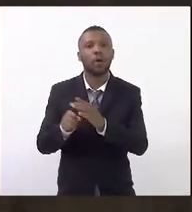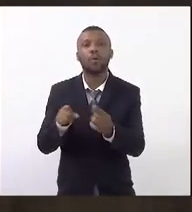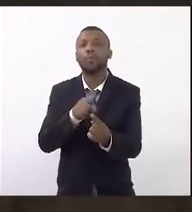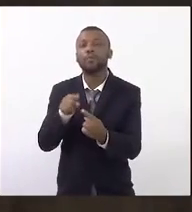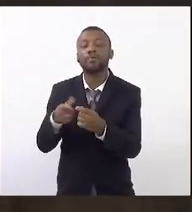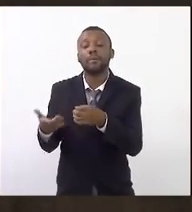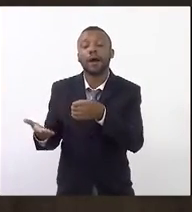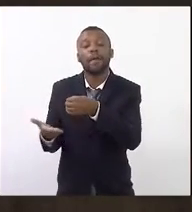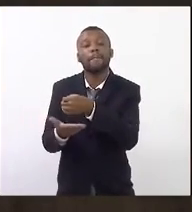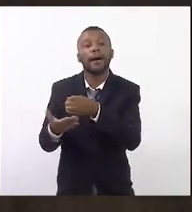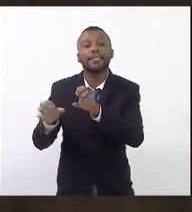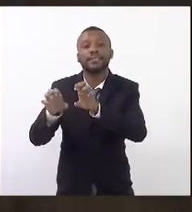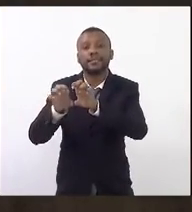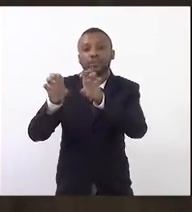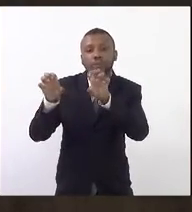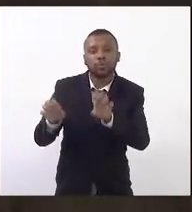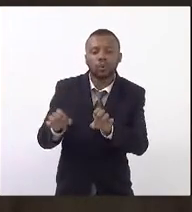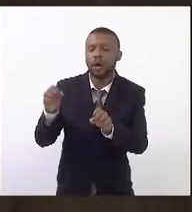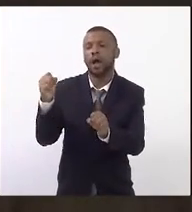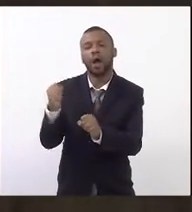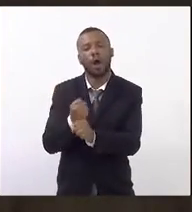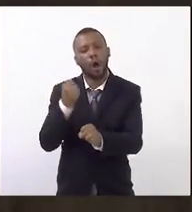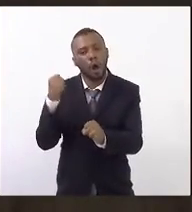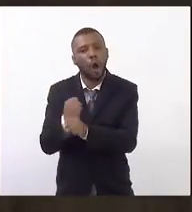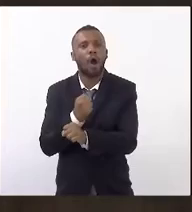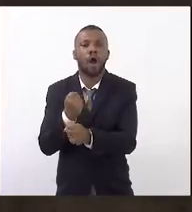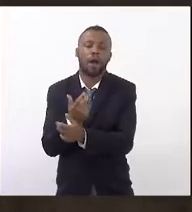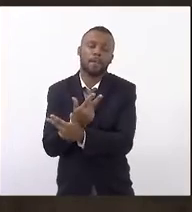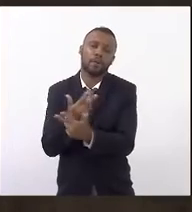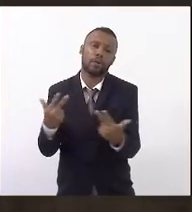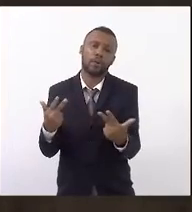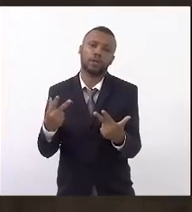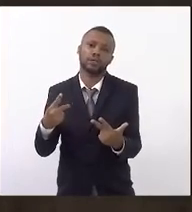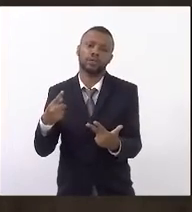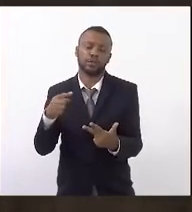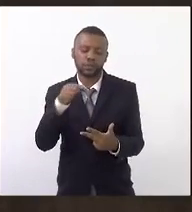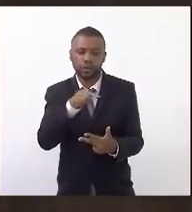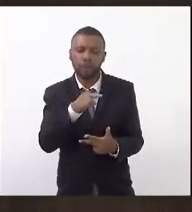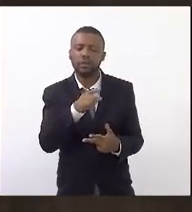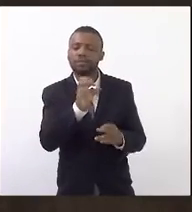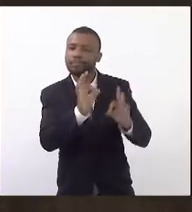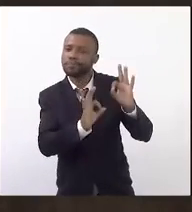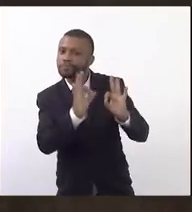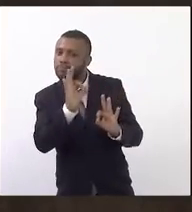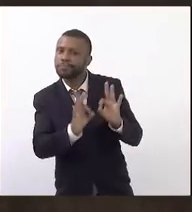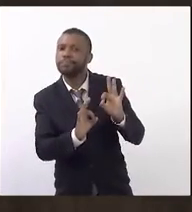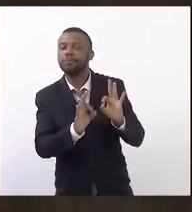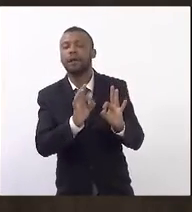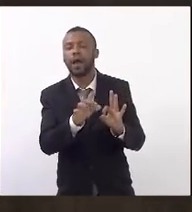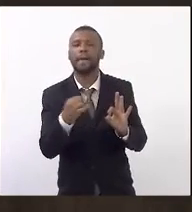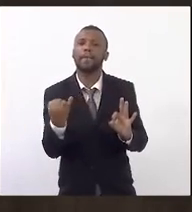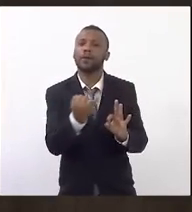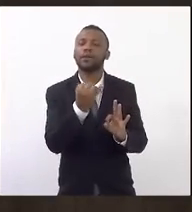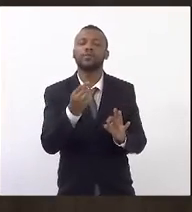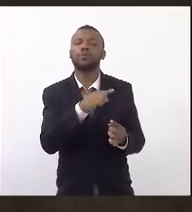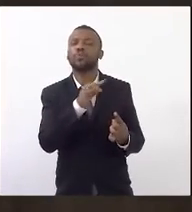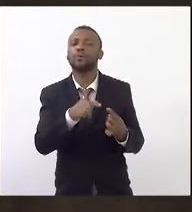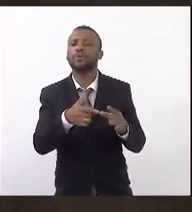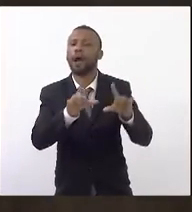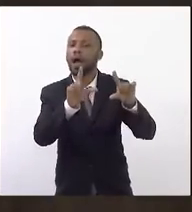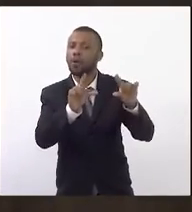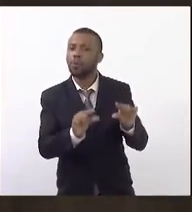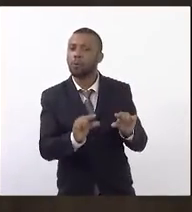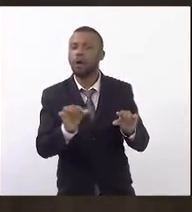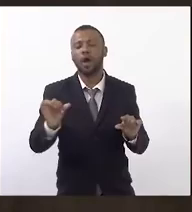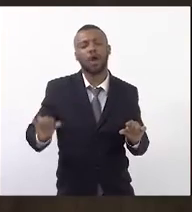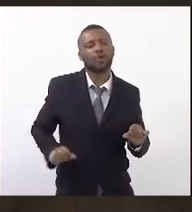estruturante. Porque isso que nós estamos fazendo aqui é muito importante, mas é para aplacar o sofrimento, para mitigar a dor. O que a